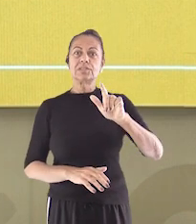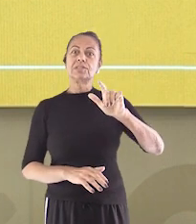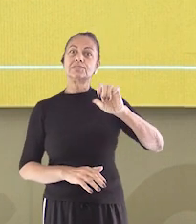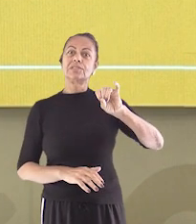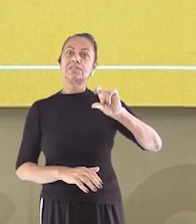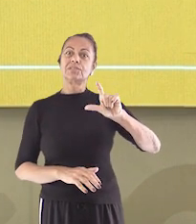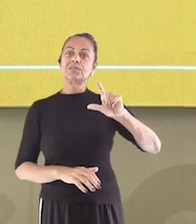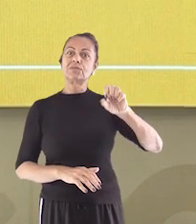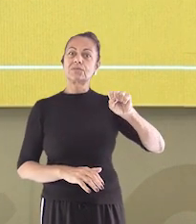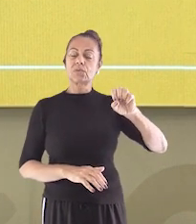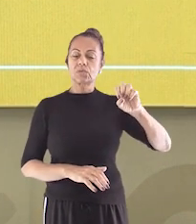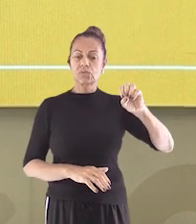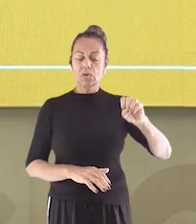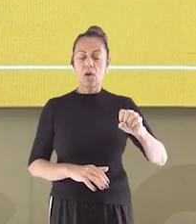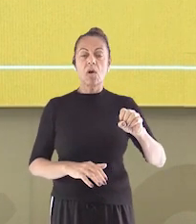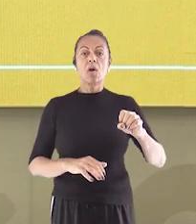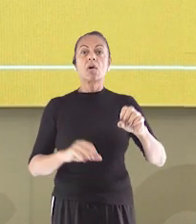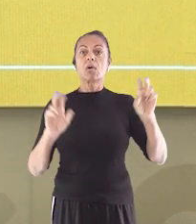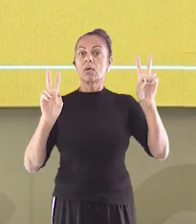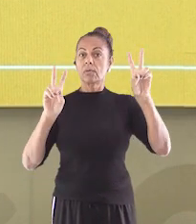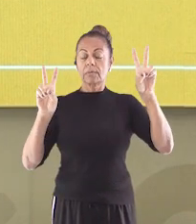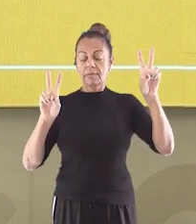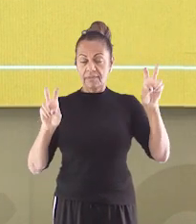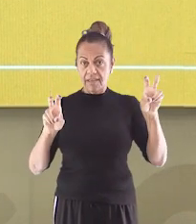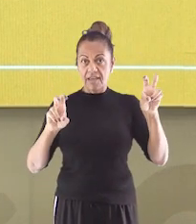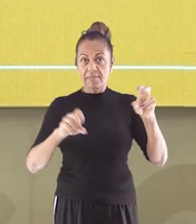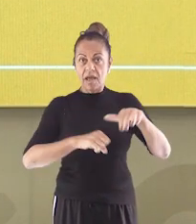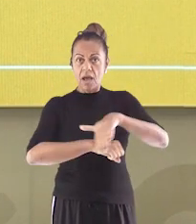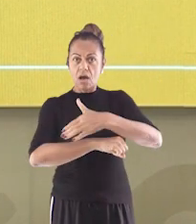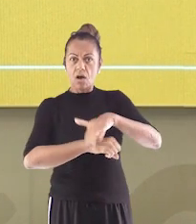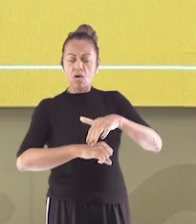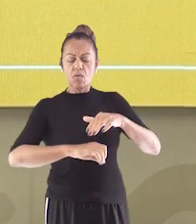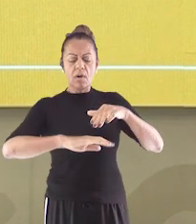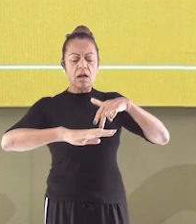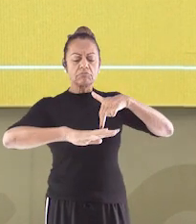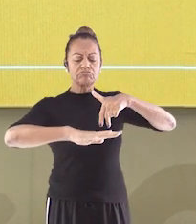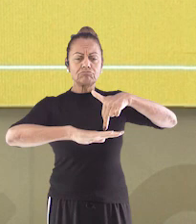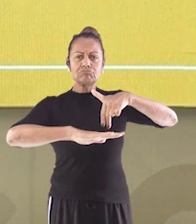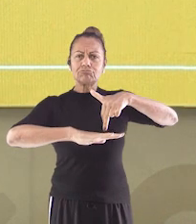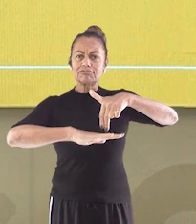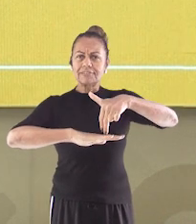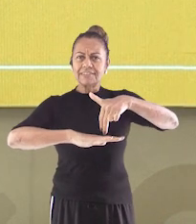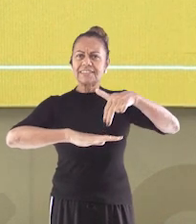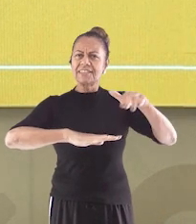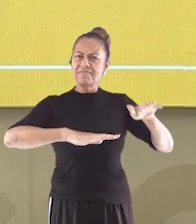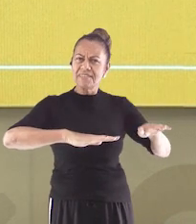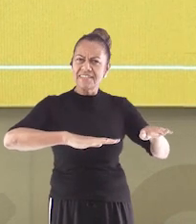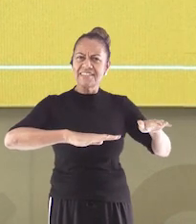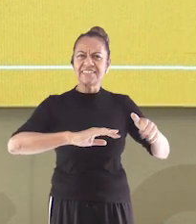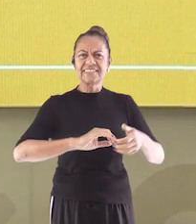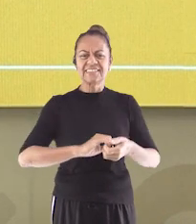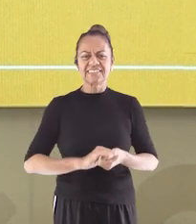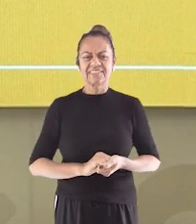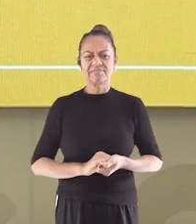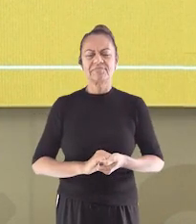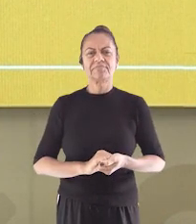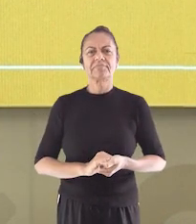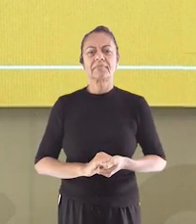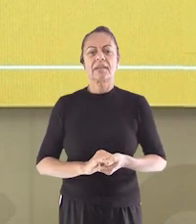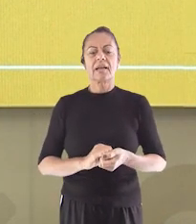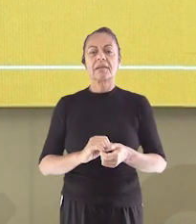Pequenos Pedestres. A palavra atinge o auge, que ousa